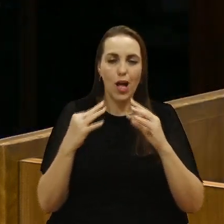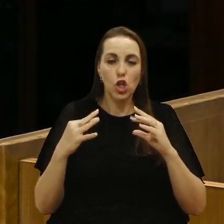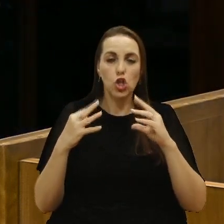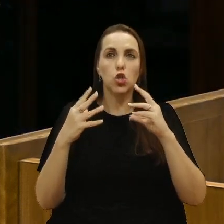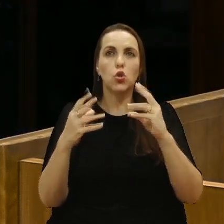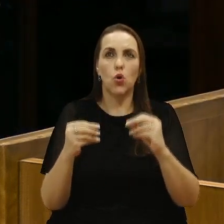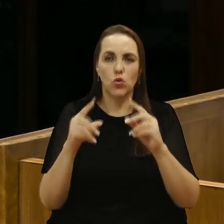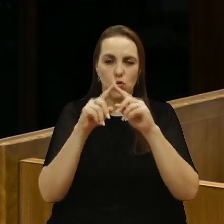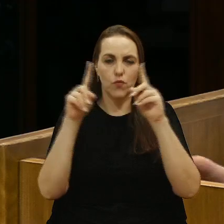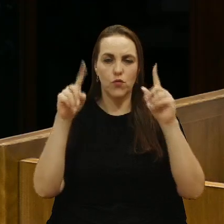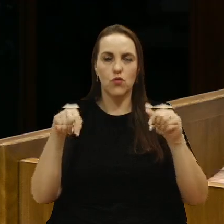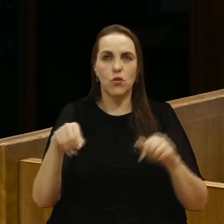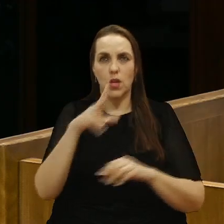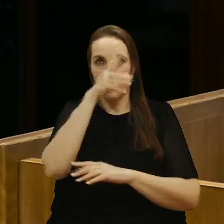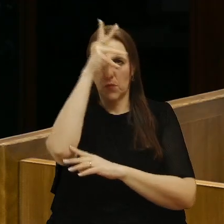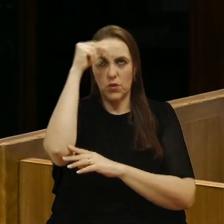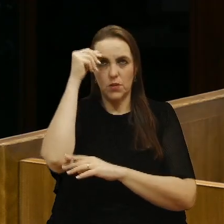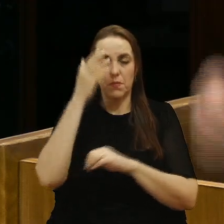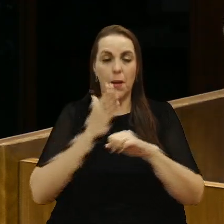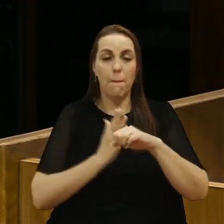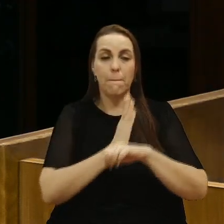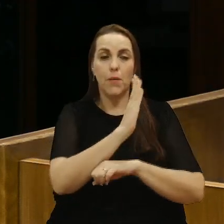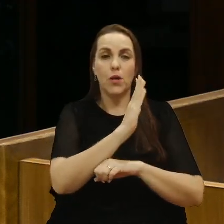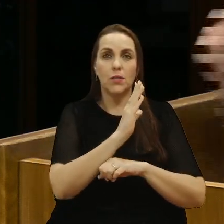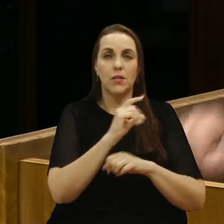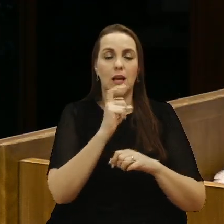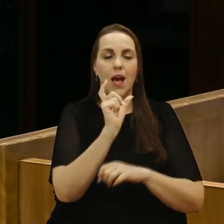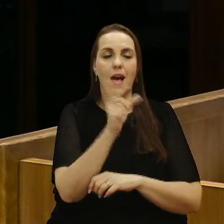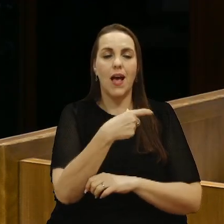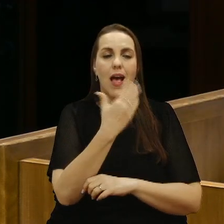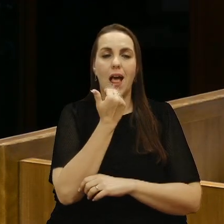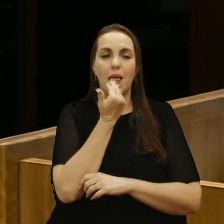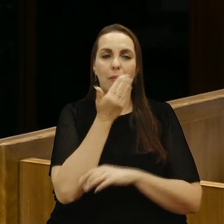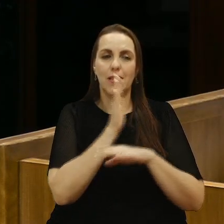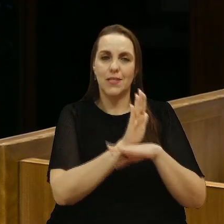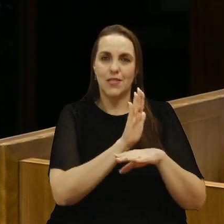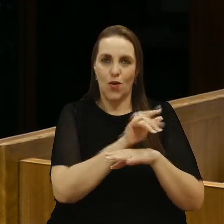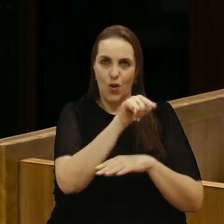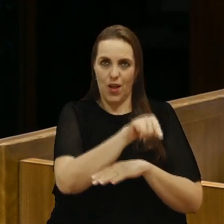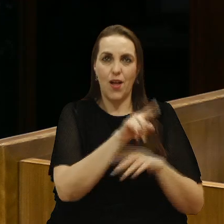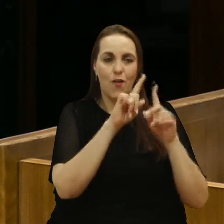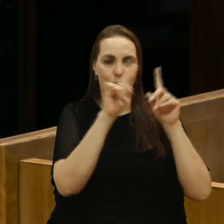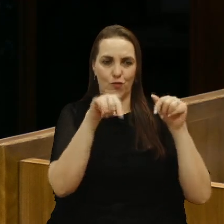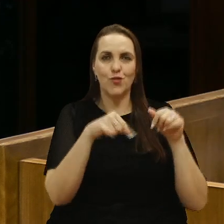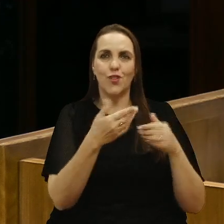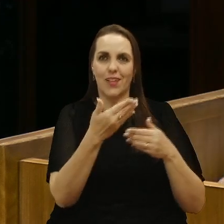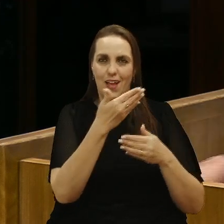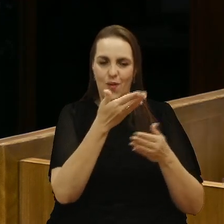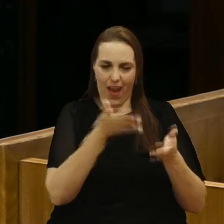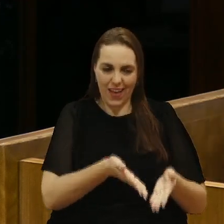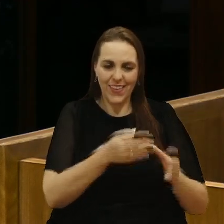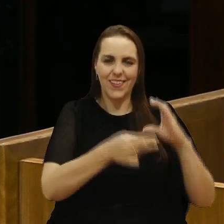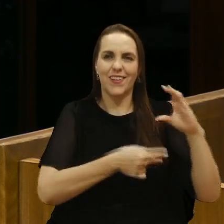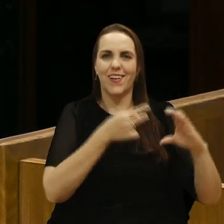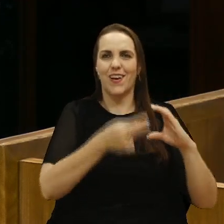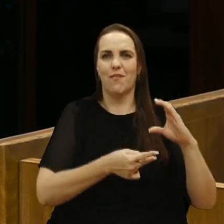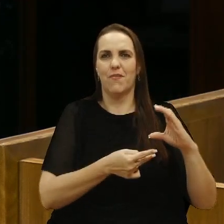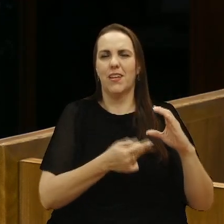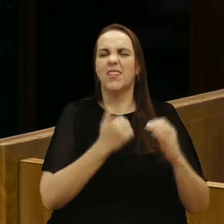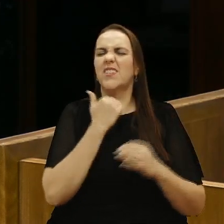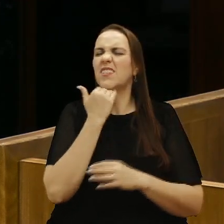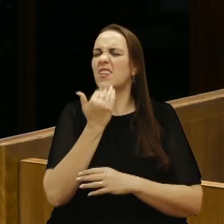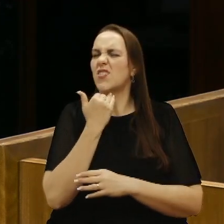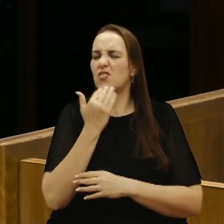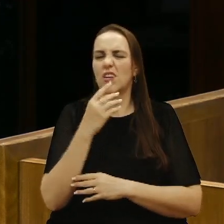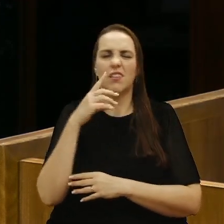servidores do município se nós aprovássemos o Vale Alimento para os nossos servidores. E aí, gente, não adianta vir um advogado